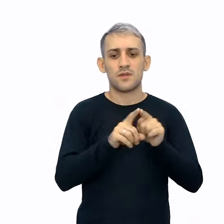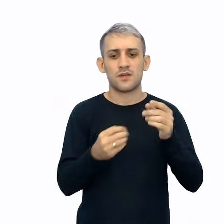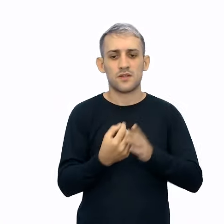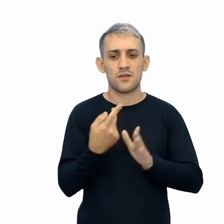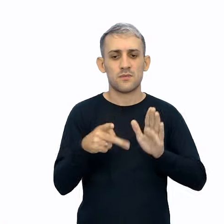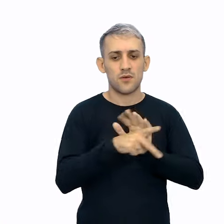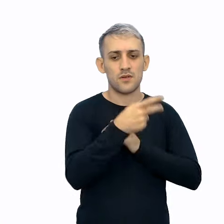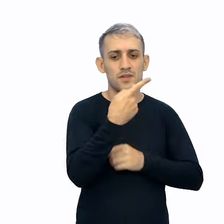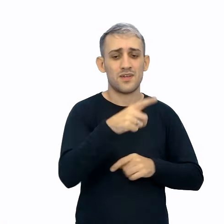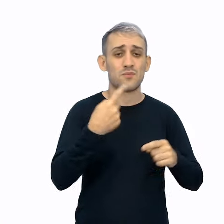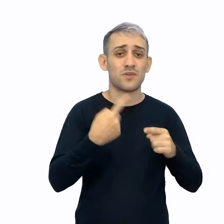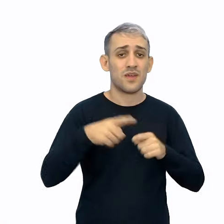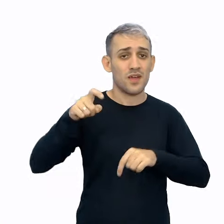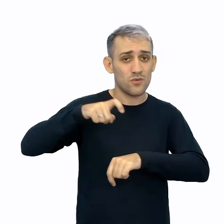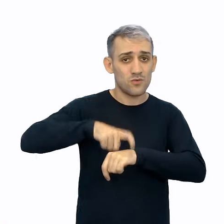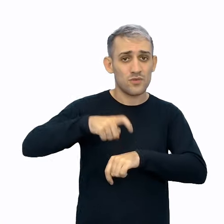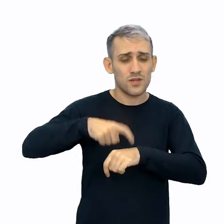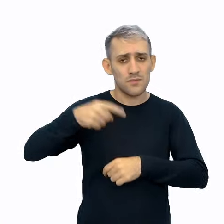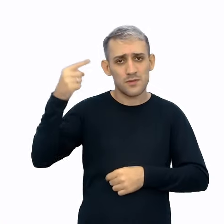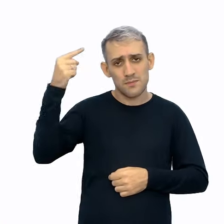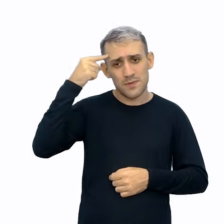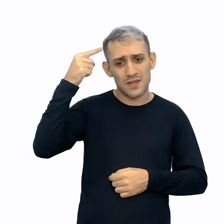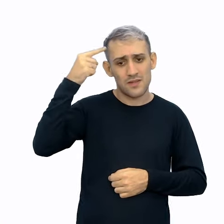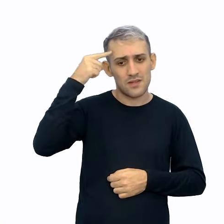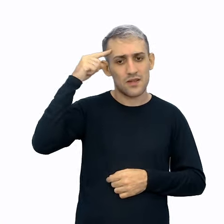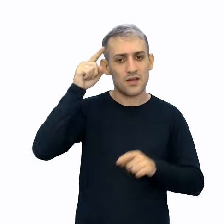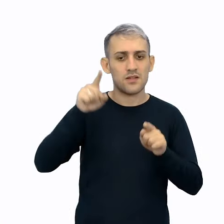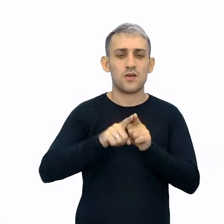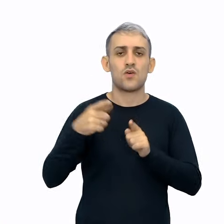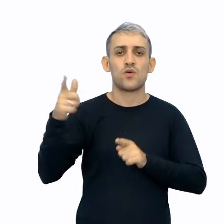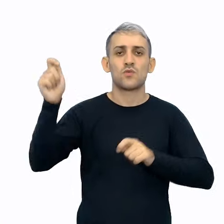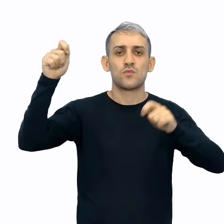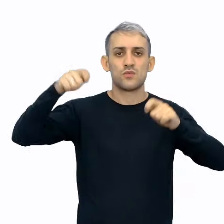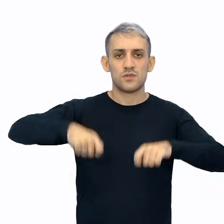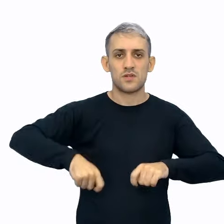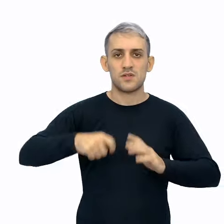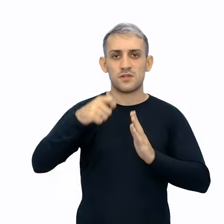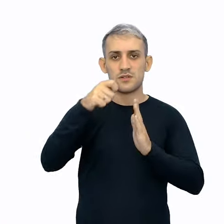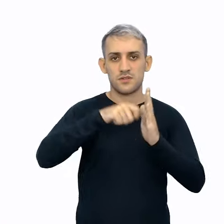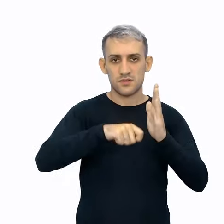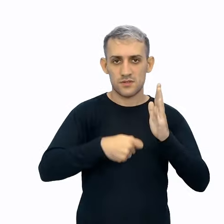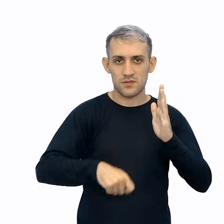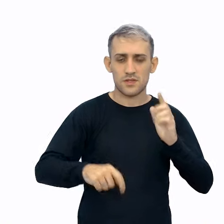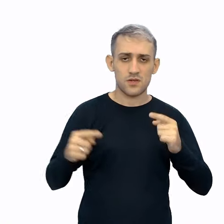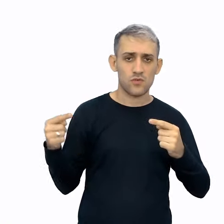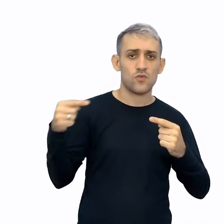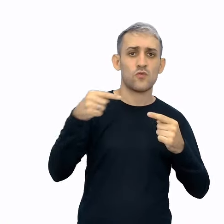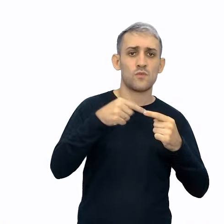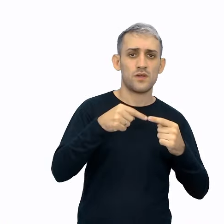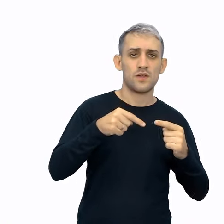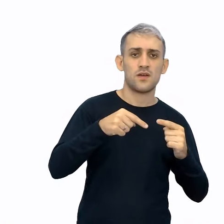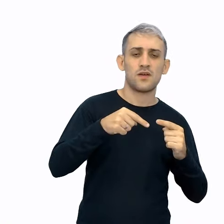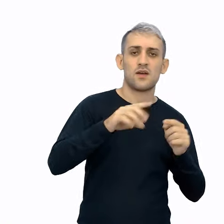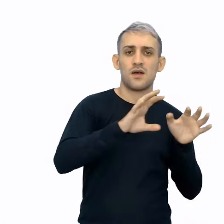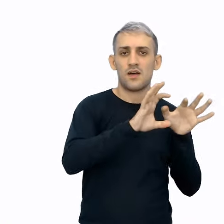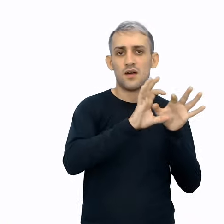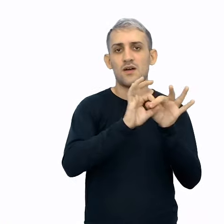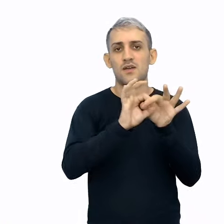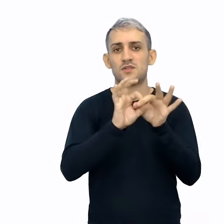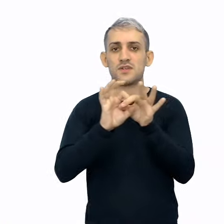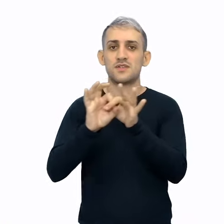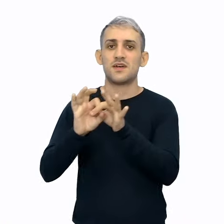trata-se de um momento de repensar outras possibilidades de reescrita mais adequada ao contexto e a